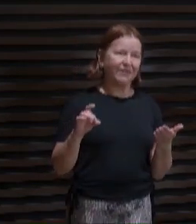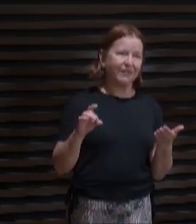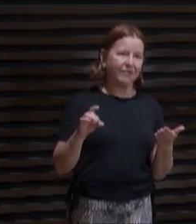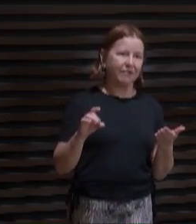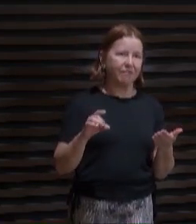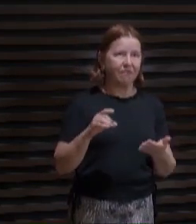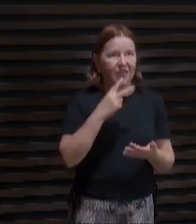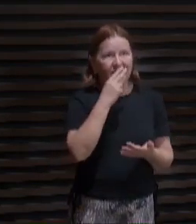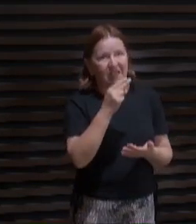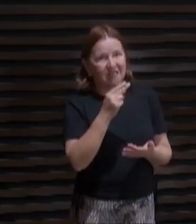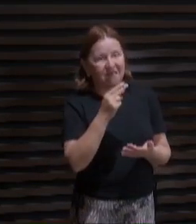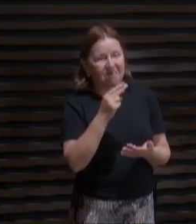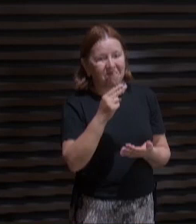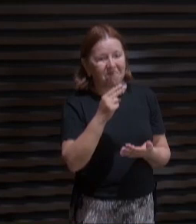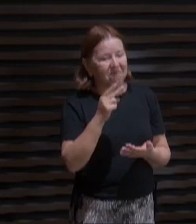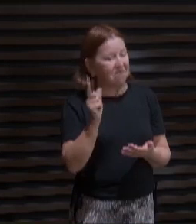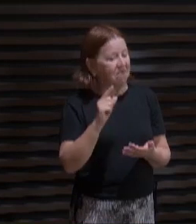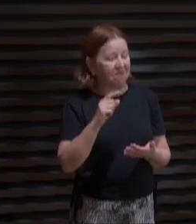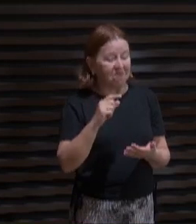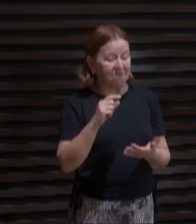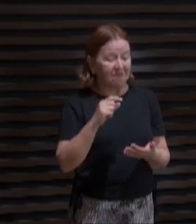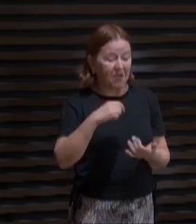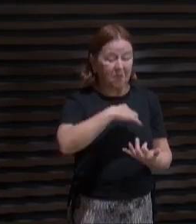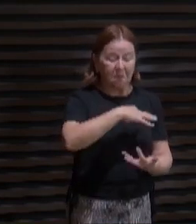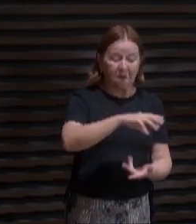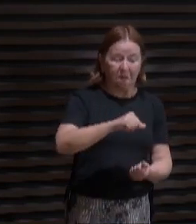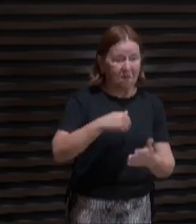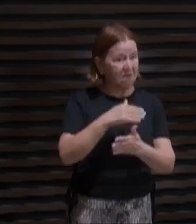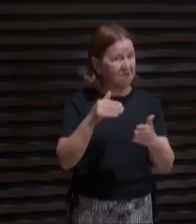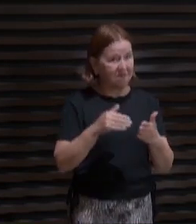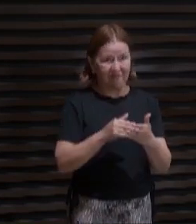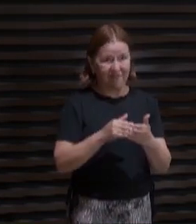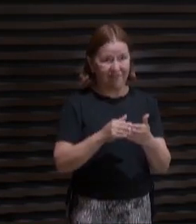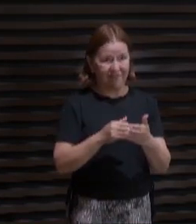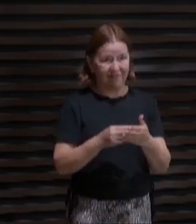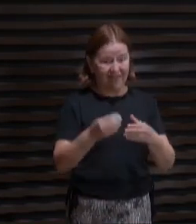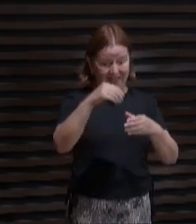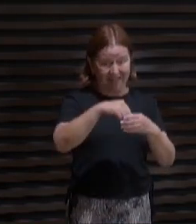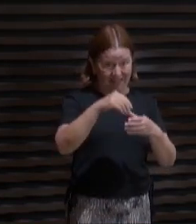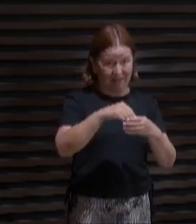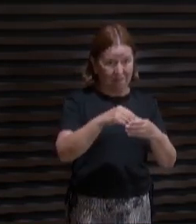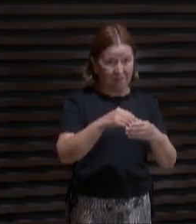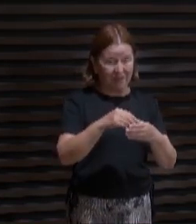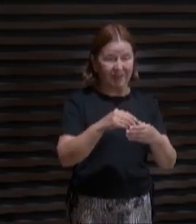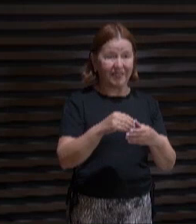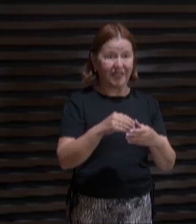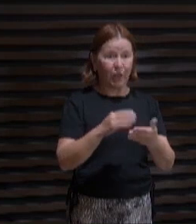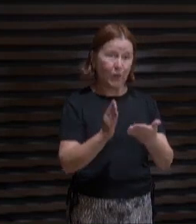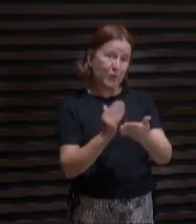creio que nem no mundo inteiro caberiam os livros que seriam escritos.